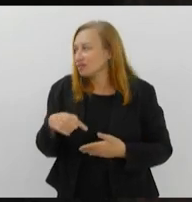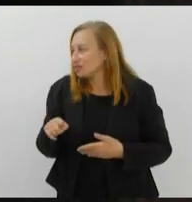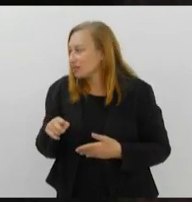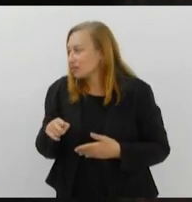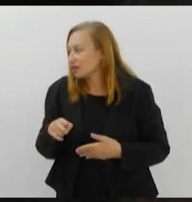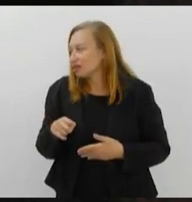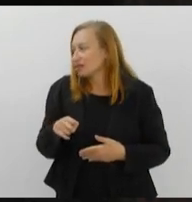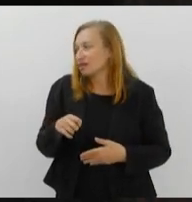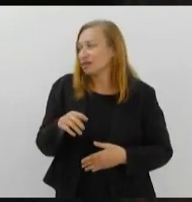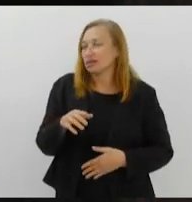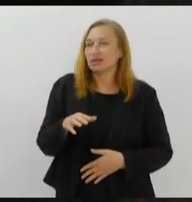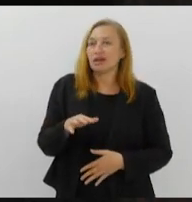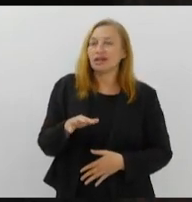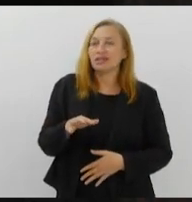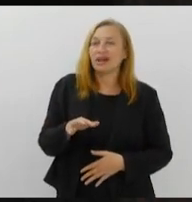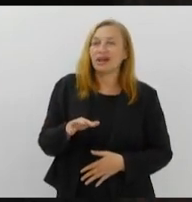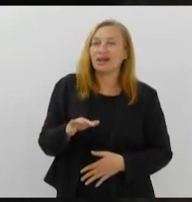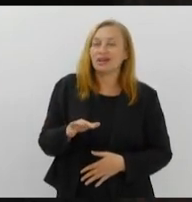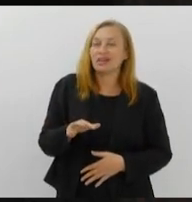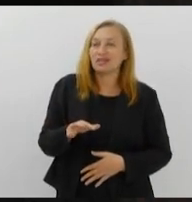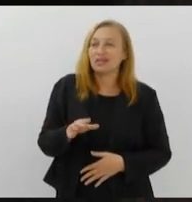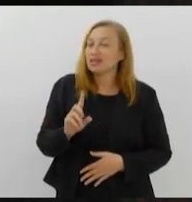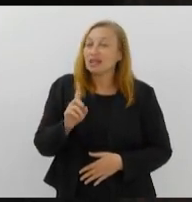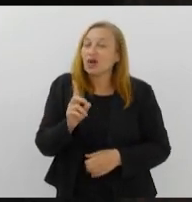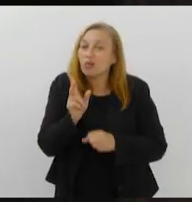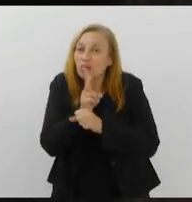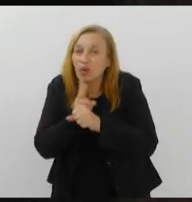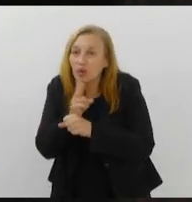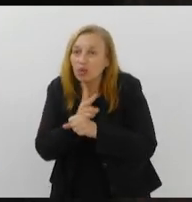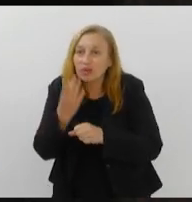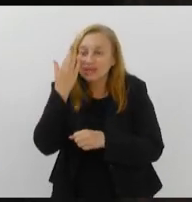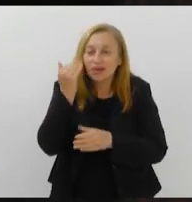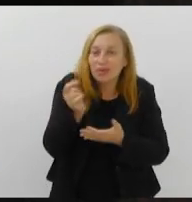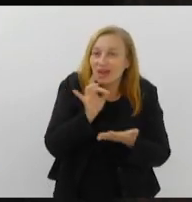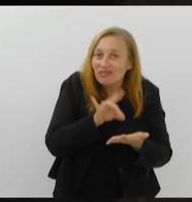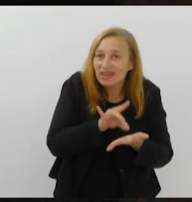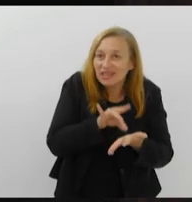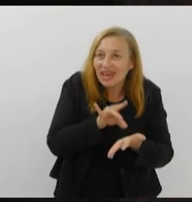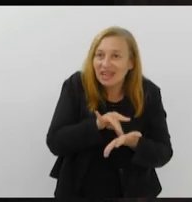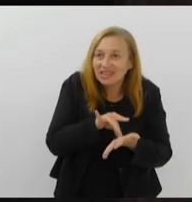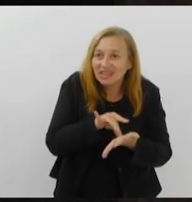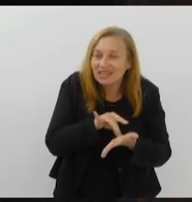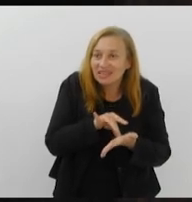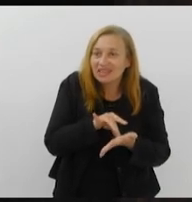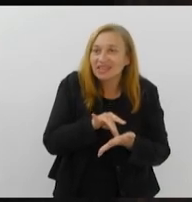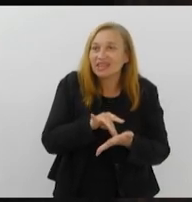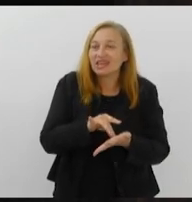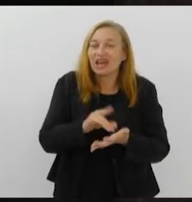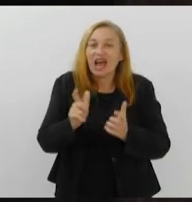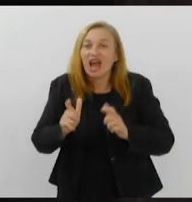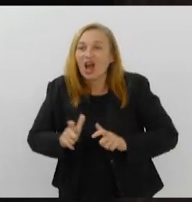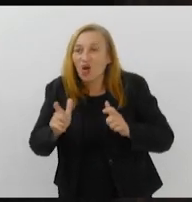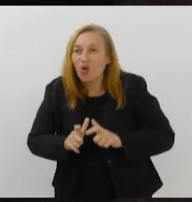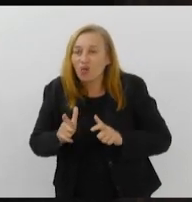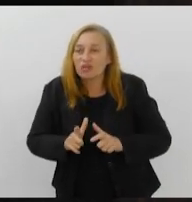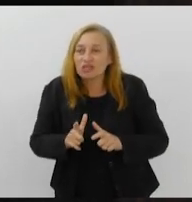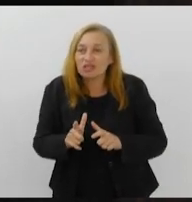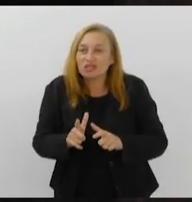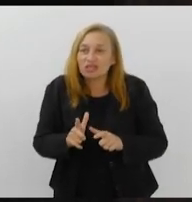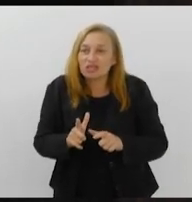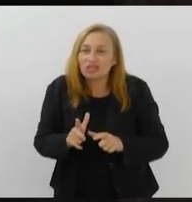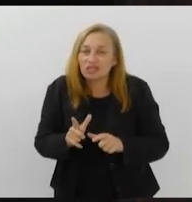falseado. Não procurou saber a verdade. Não procurou saber aonde procurar a